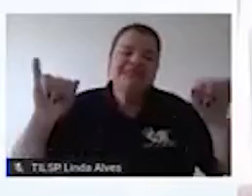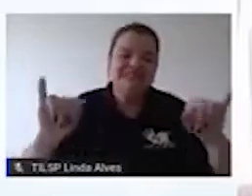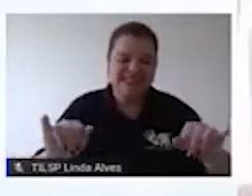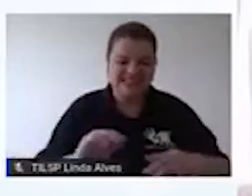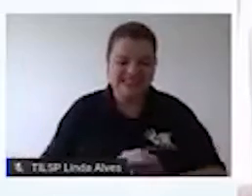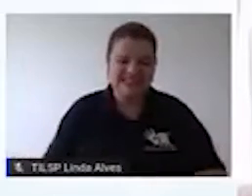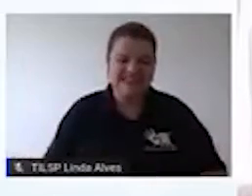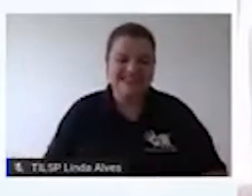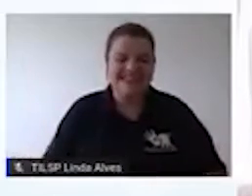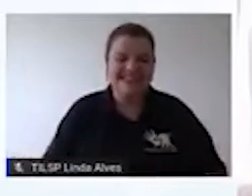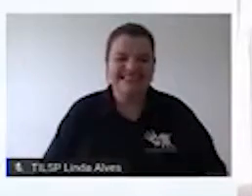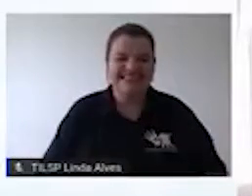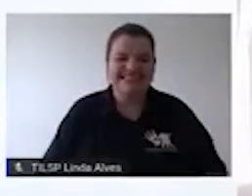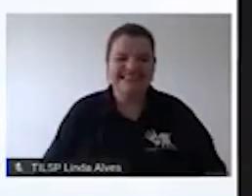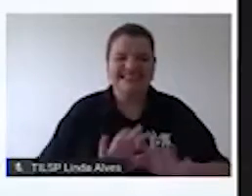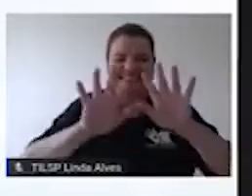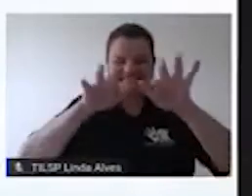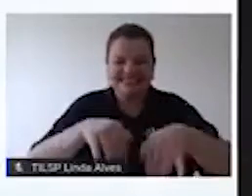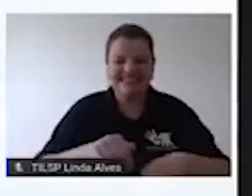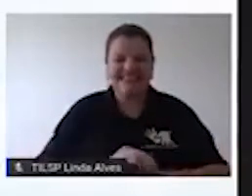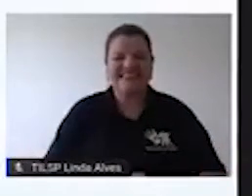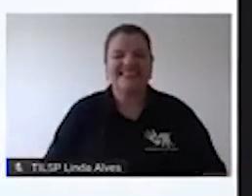nossa entrevista. E foi maravilhosa.